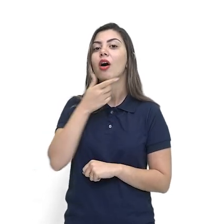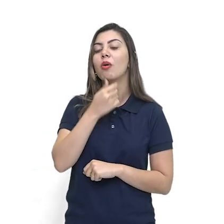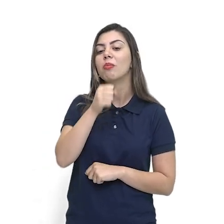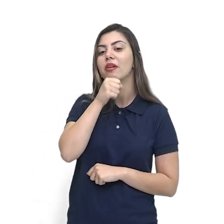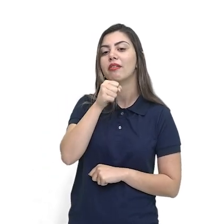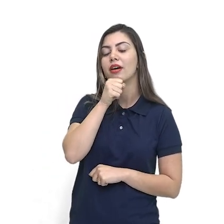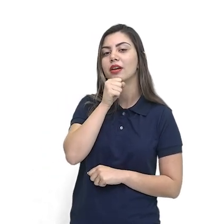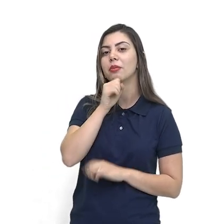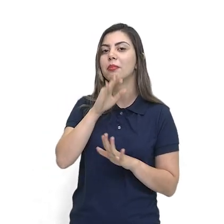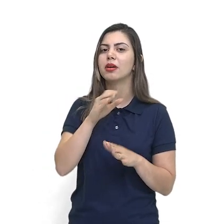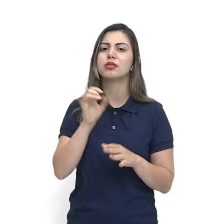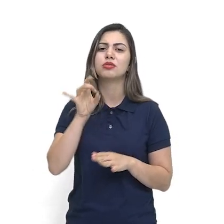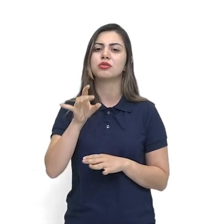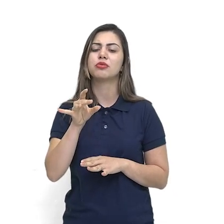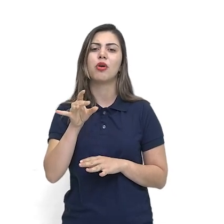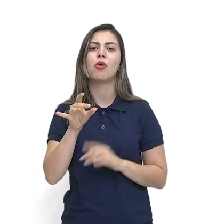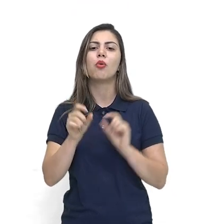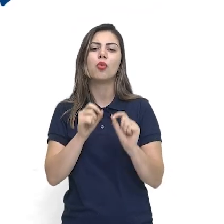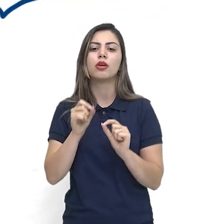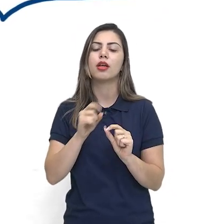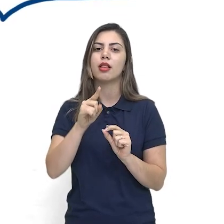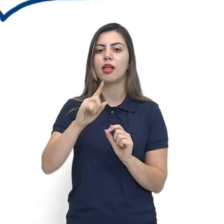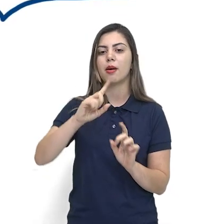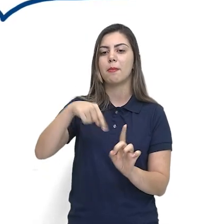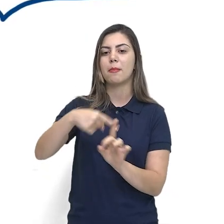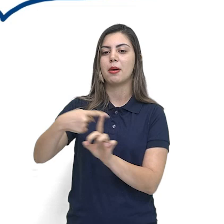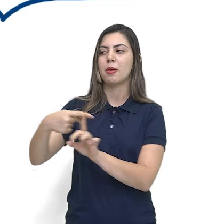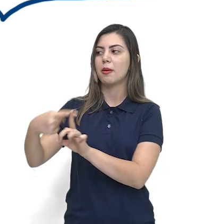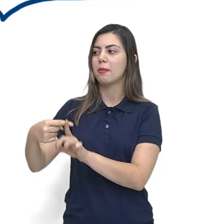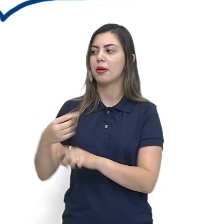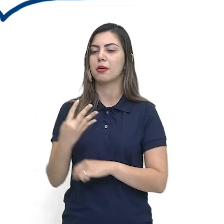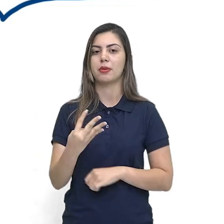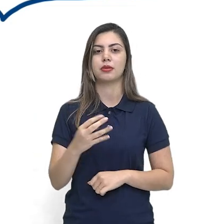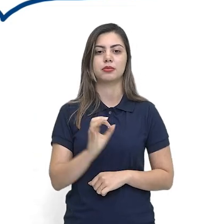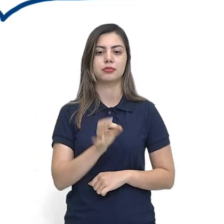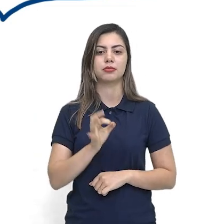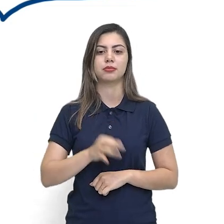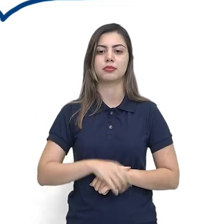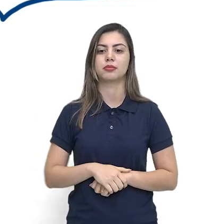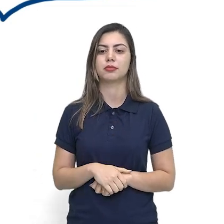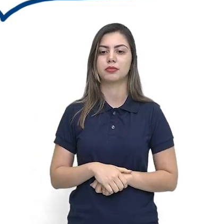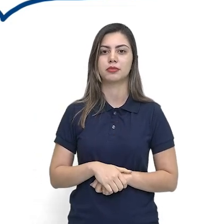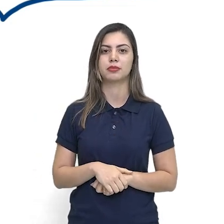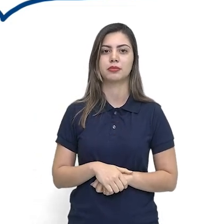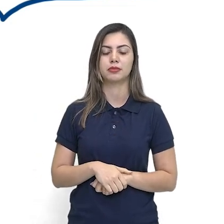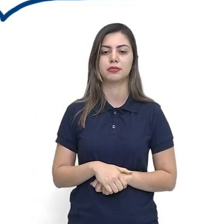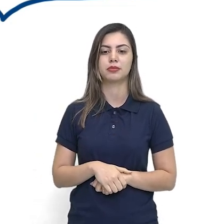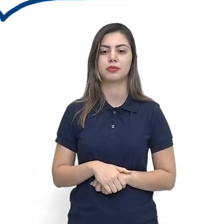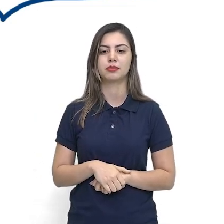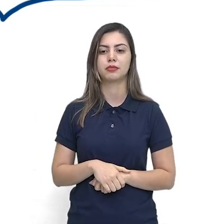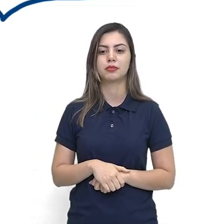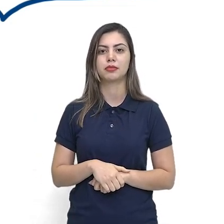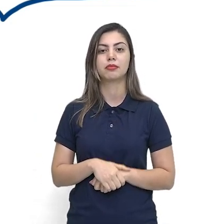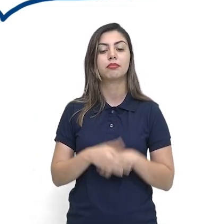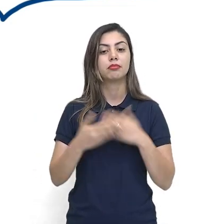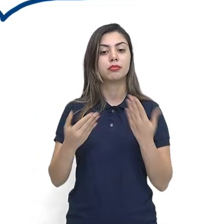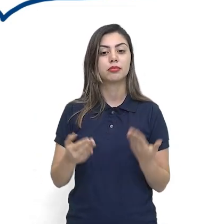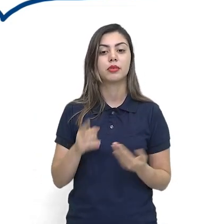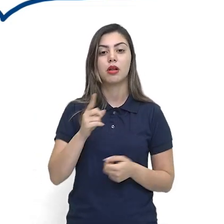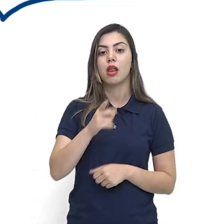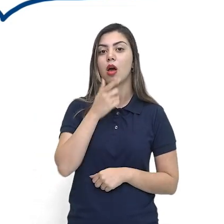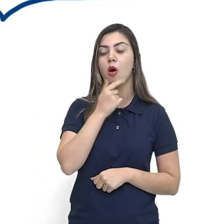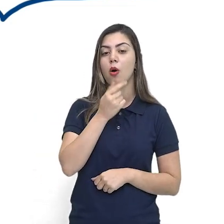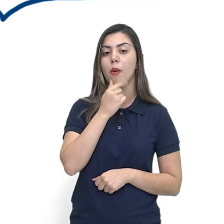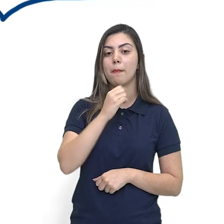pedaços. Beleza? Então é dessa forma, tá aqui, ó. Então, a idade de